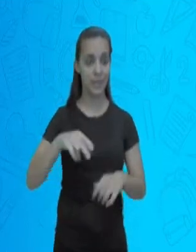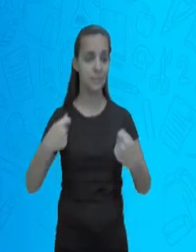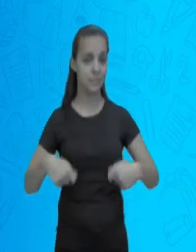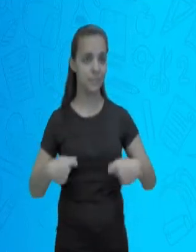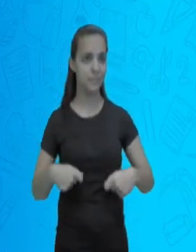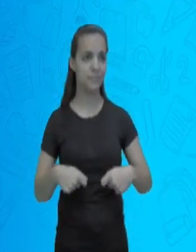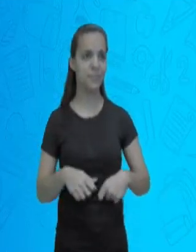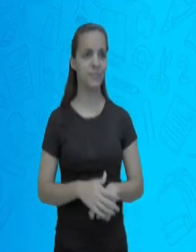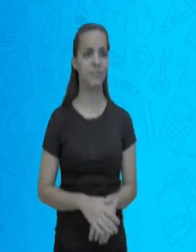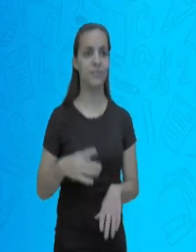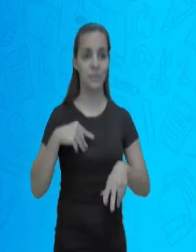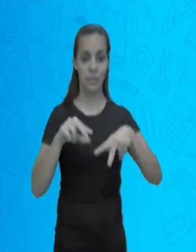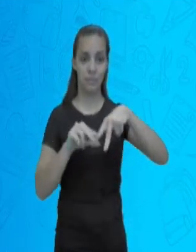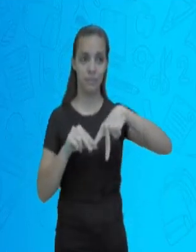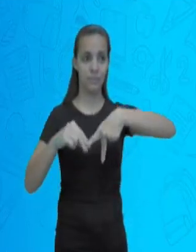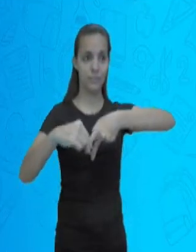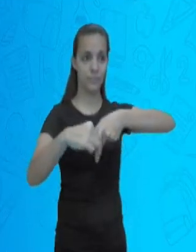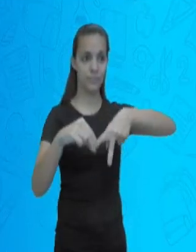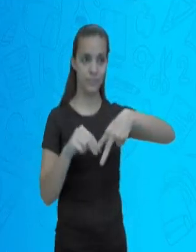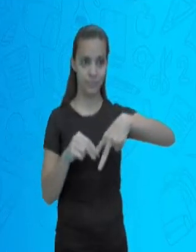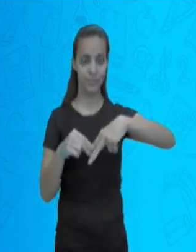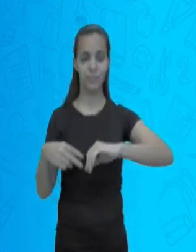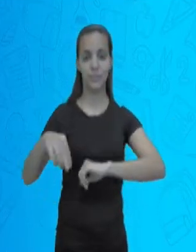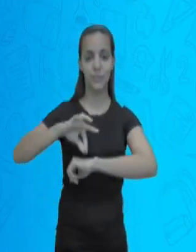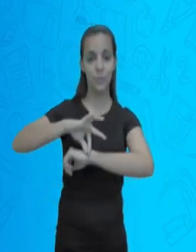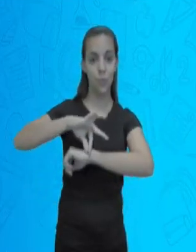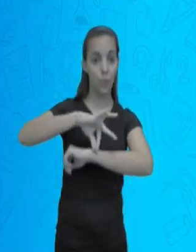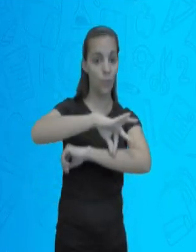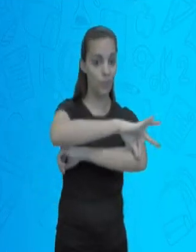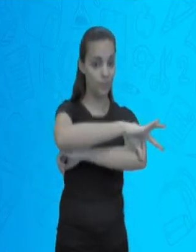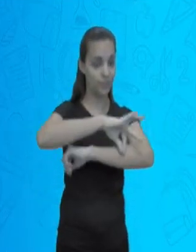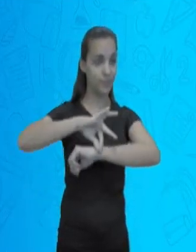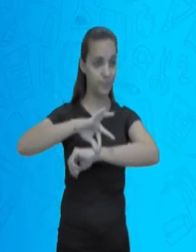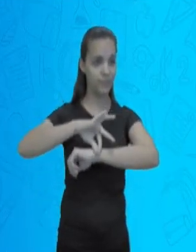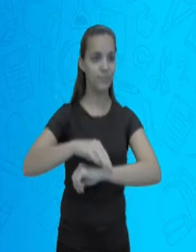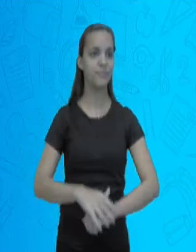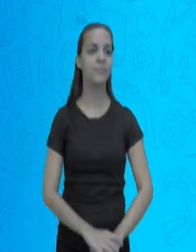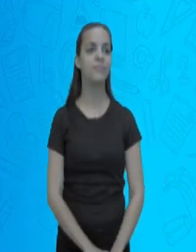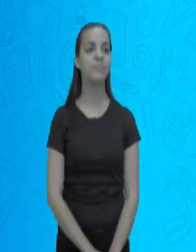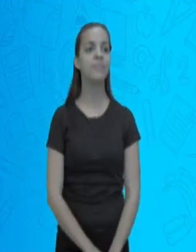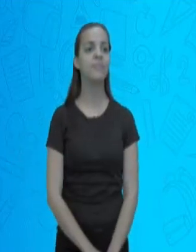precisar do compasso, você vai precisar da régua,